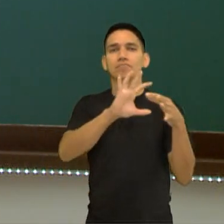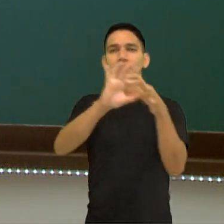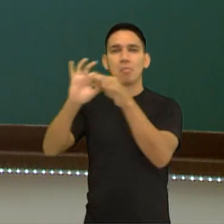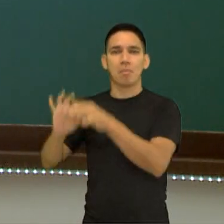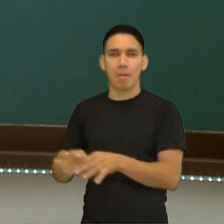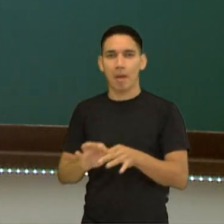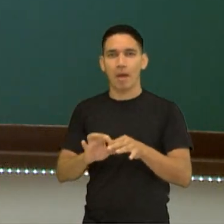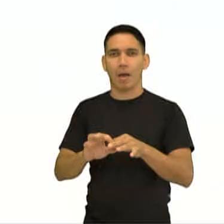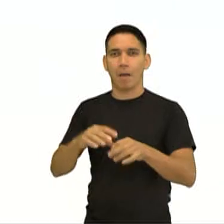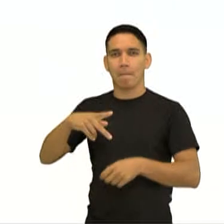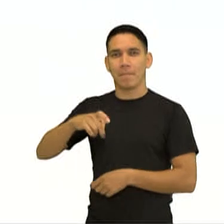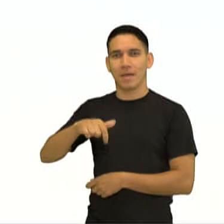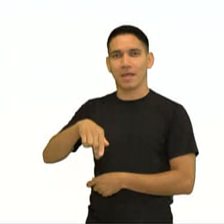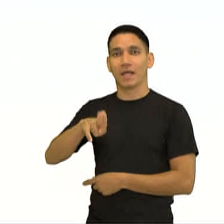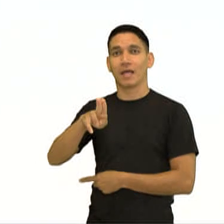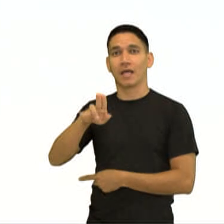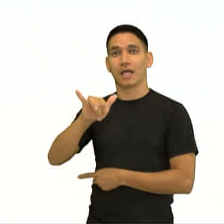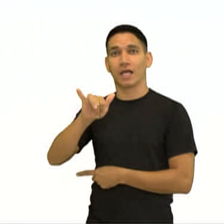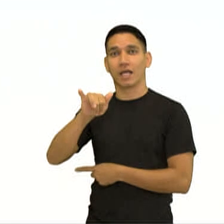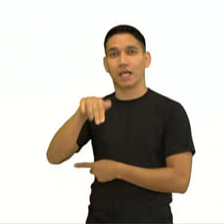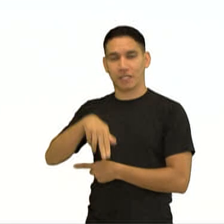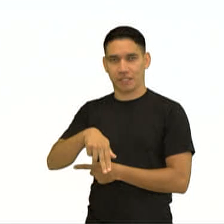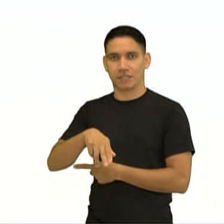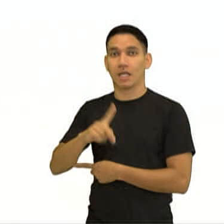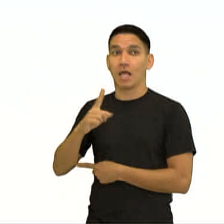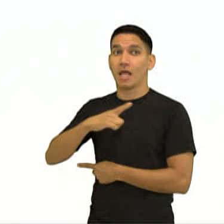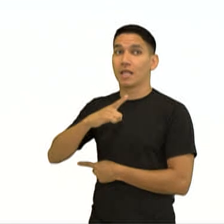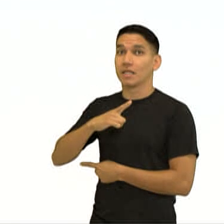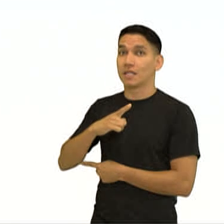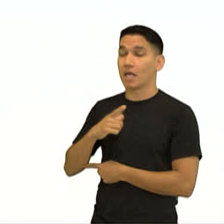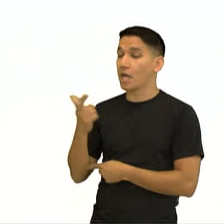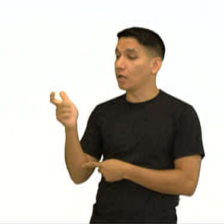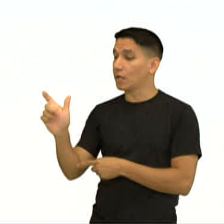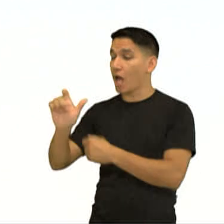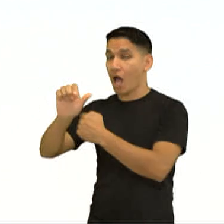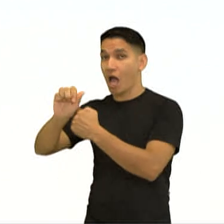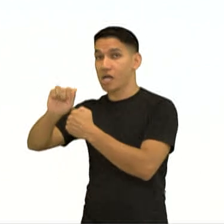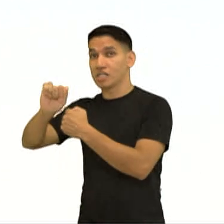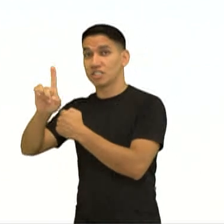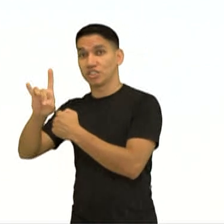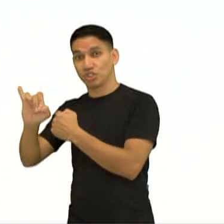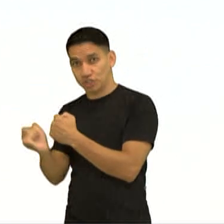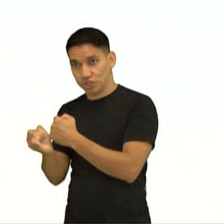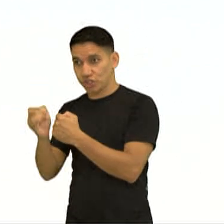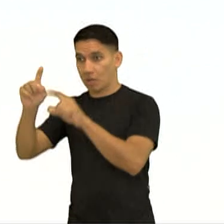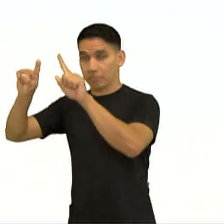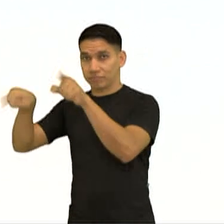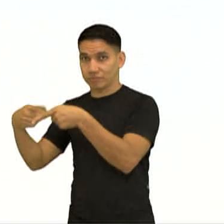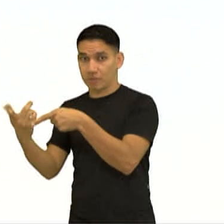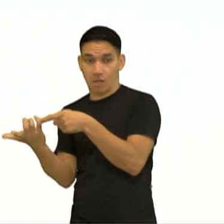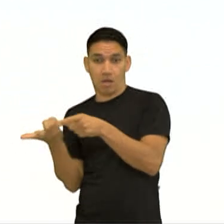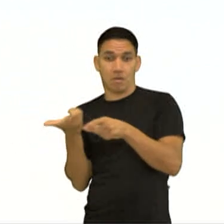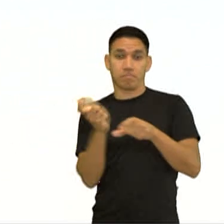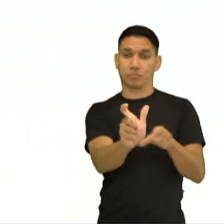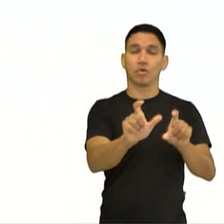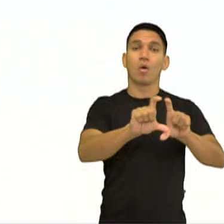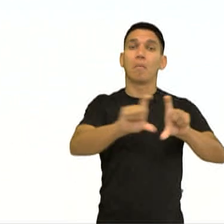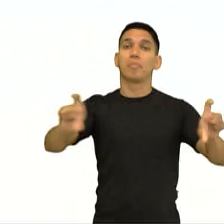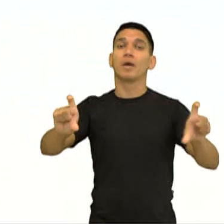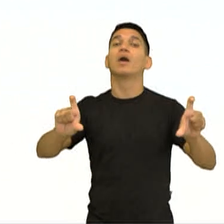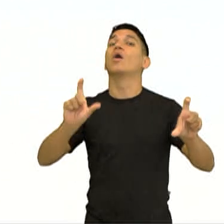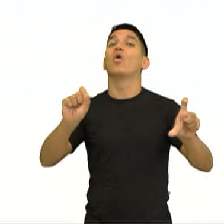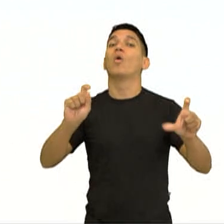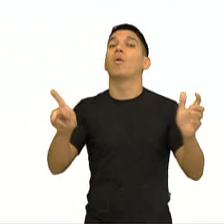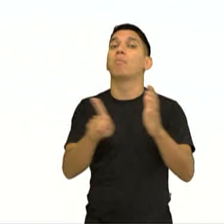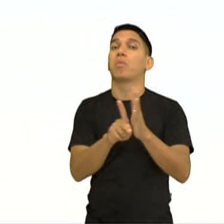nomes estão aqui, ó, tá bom? Adjetivos entre parênteses. Eu quero que vocês coloquem ali na frase o adjetivo no